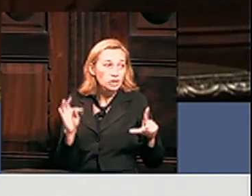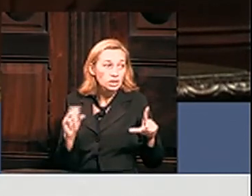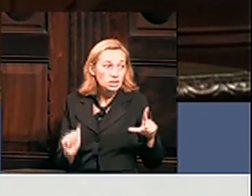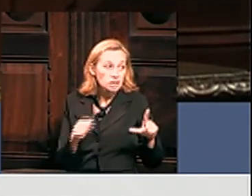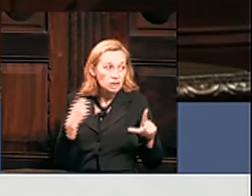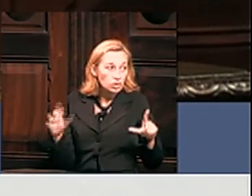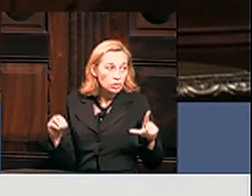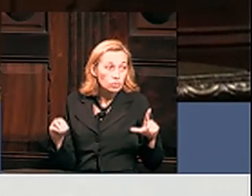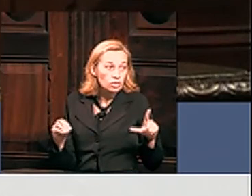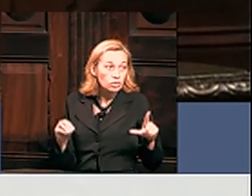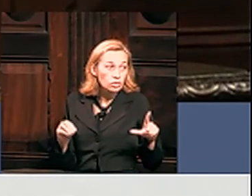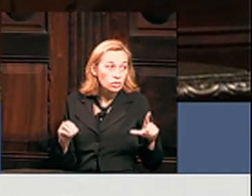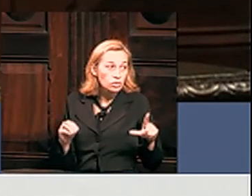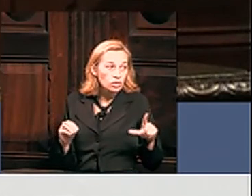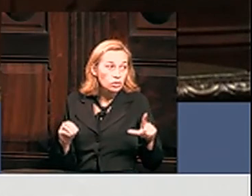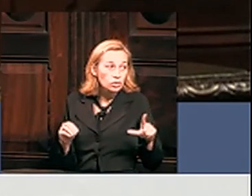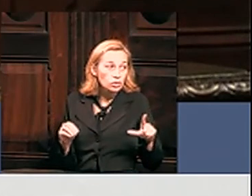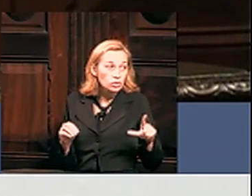aquele que,